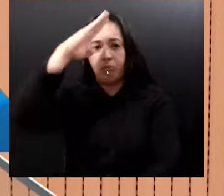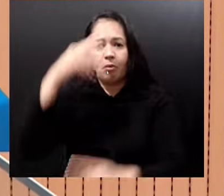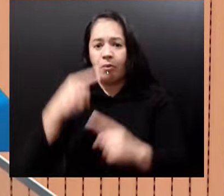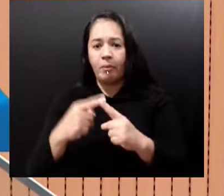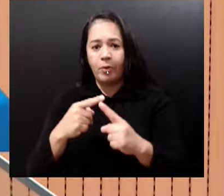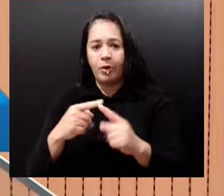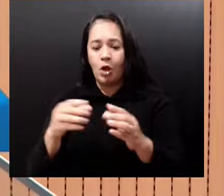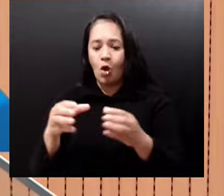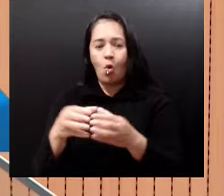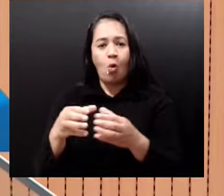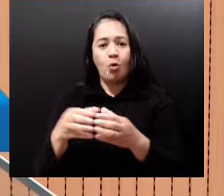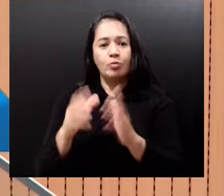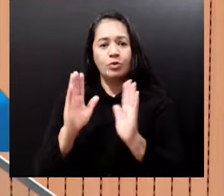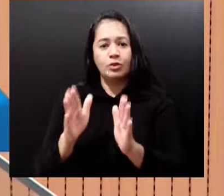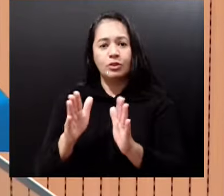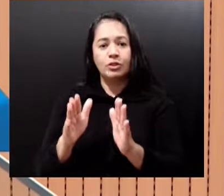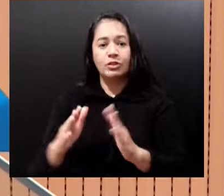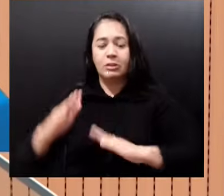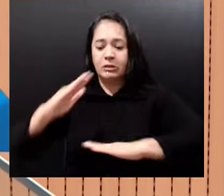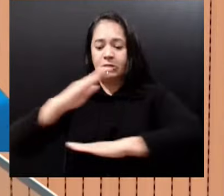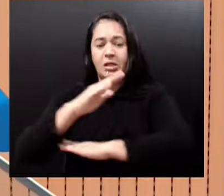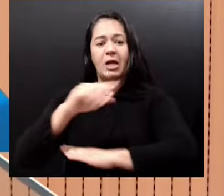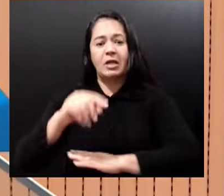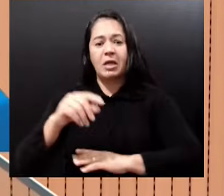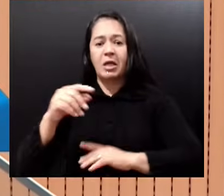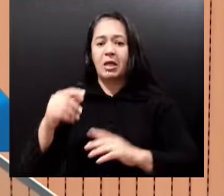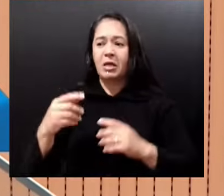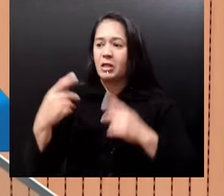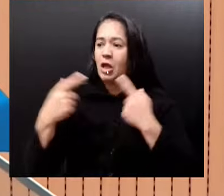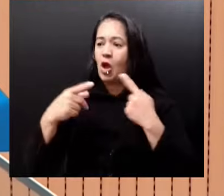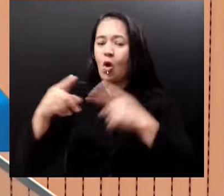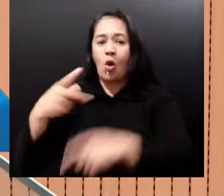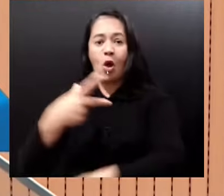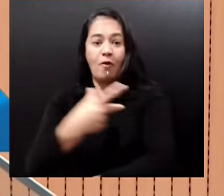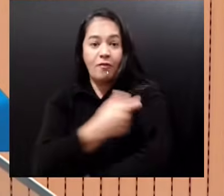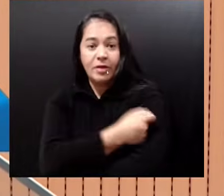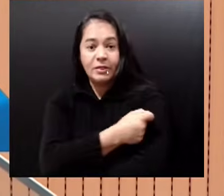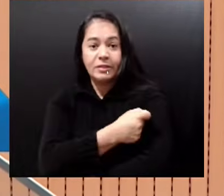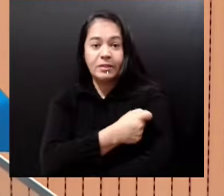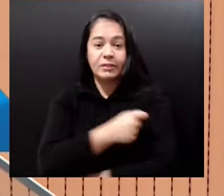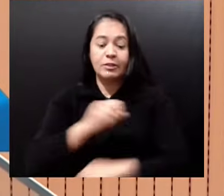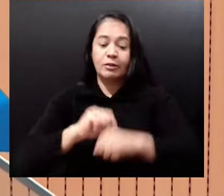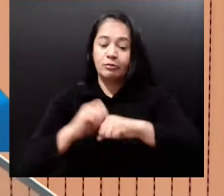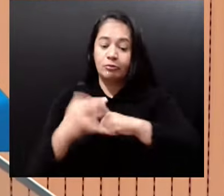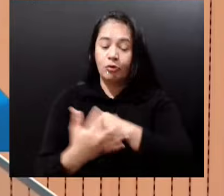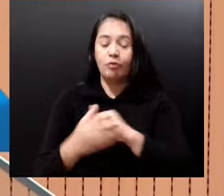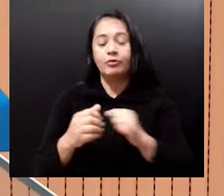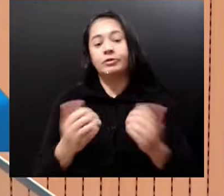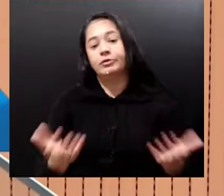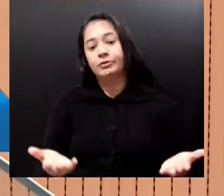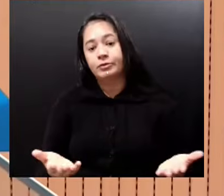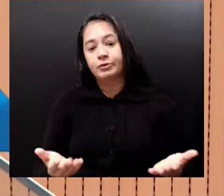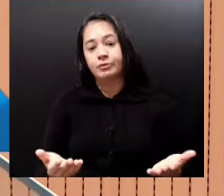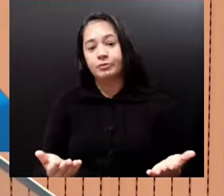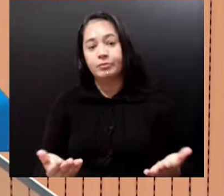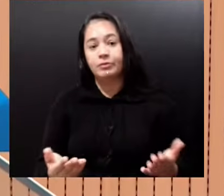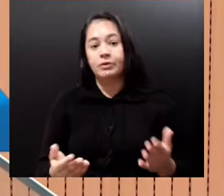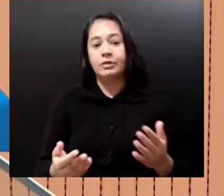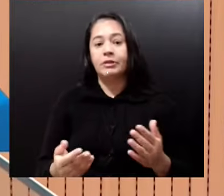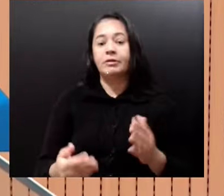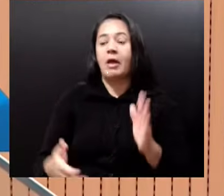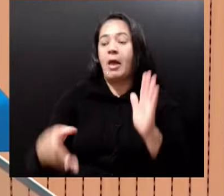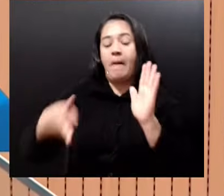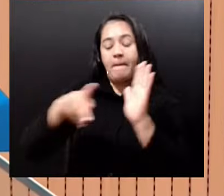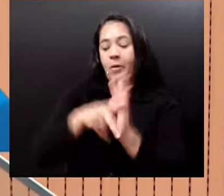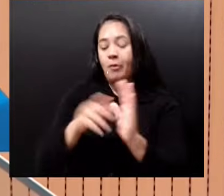nessa casa atacar a vacina contra a Covid-19, é a turma do negacionismo, é a